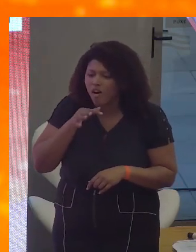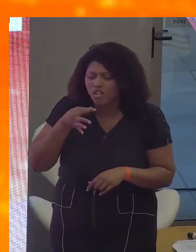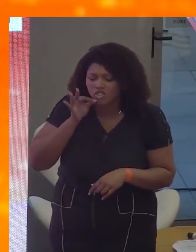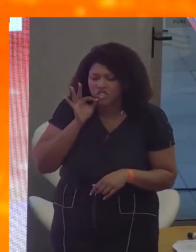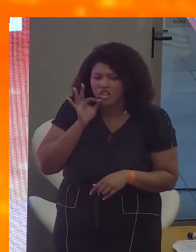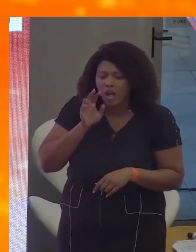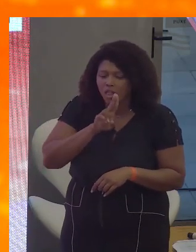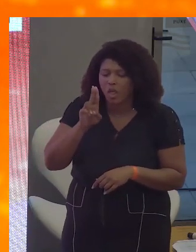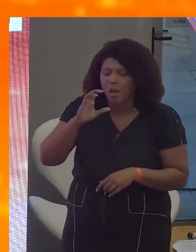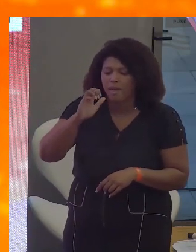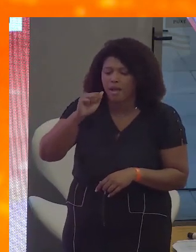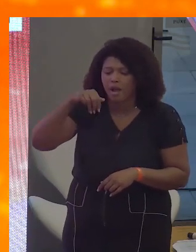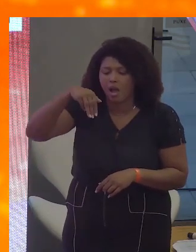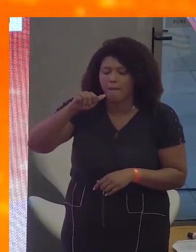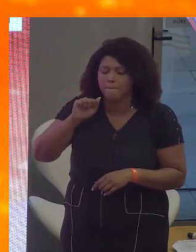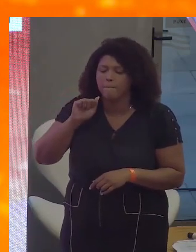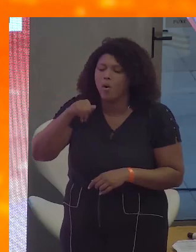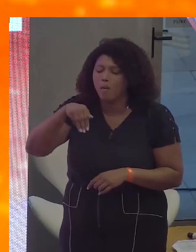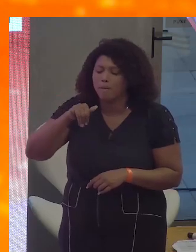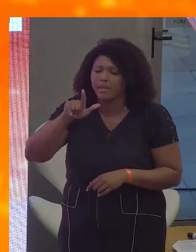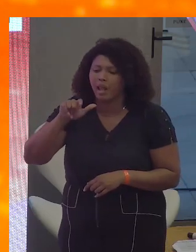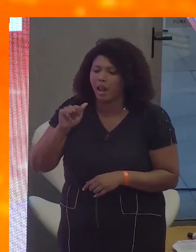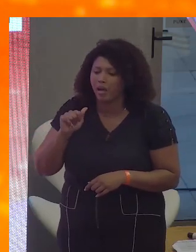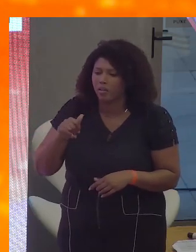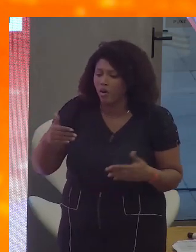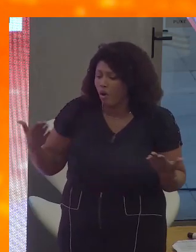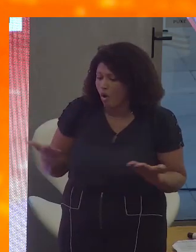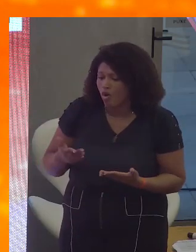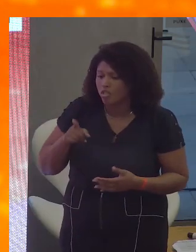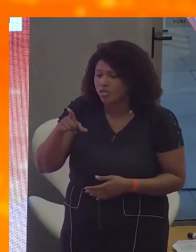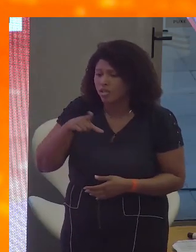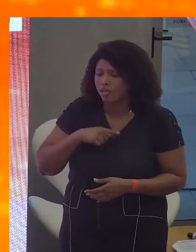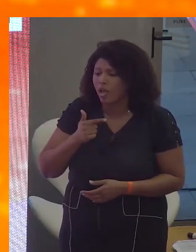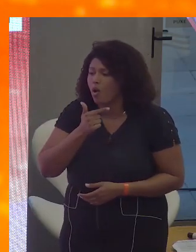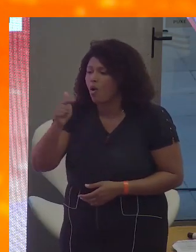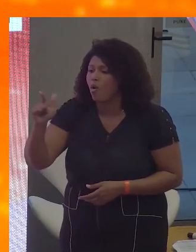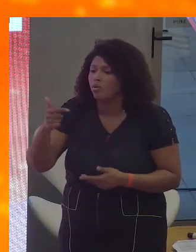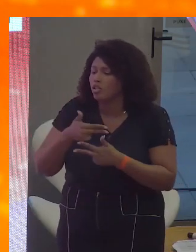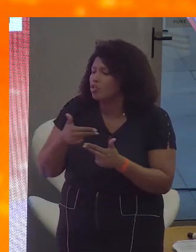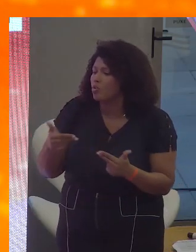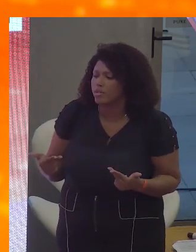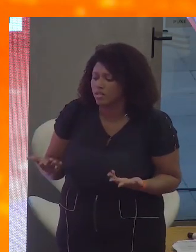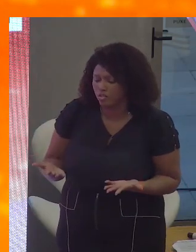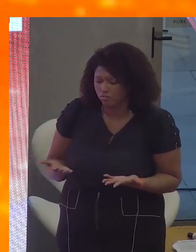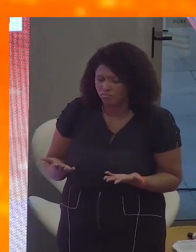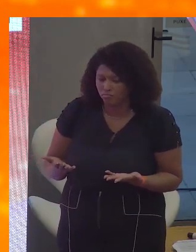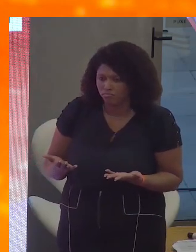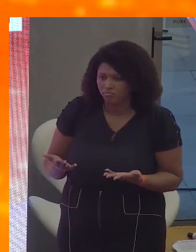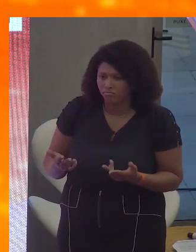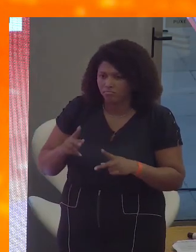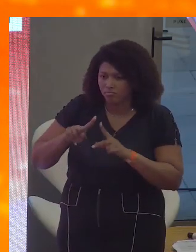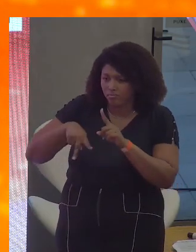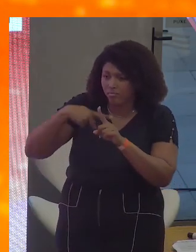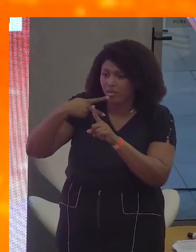porque o chá de camomila acalmava, hoje você tem extrato seco padronizado de camomila